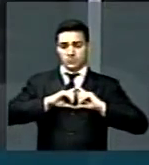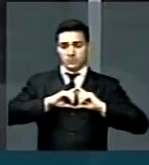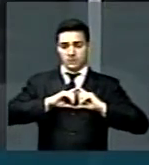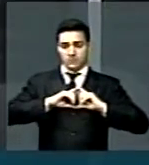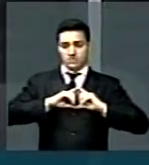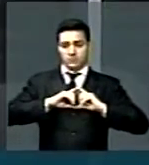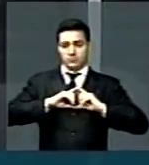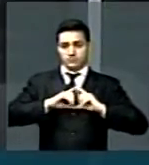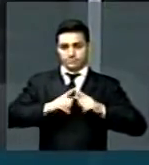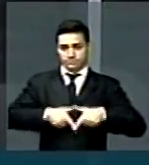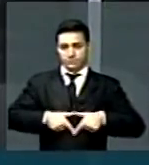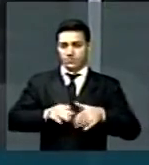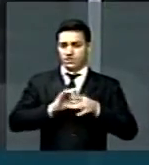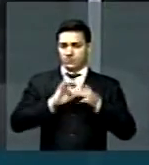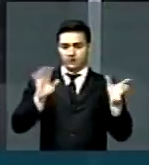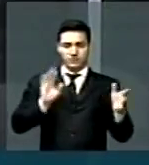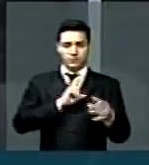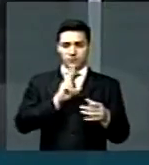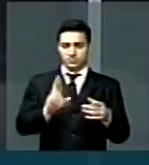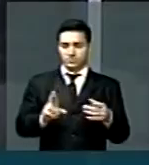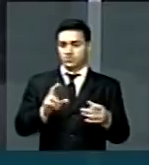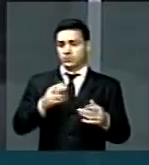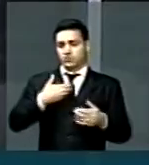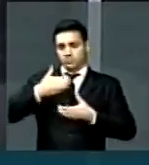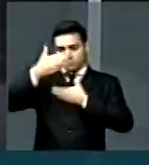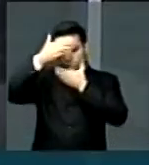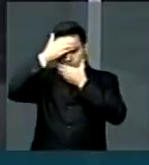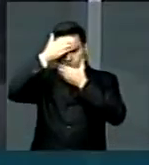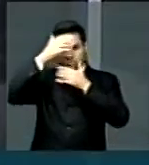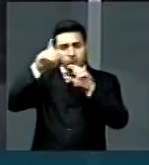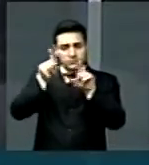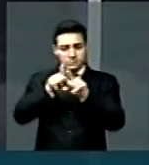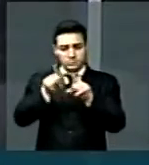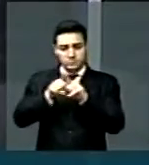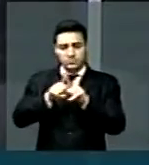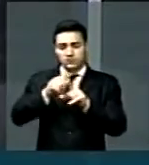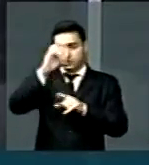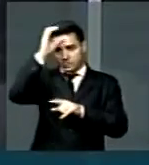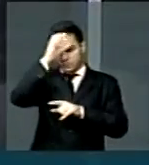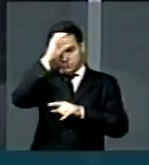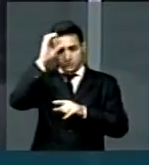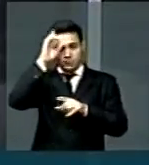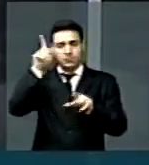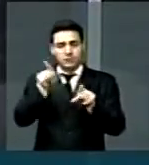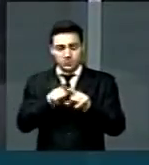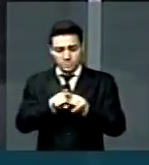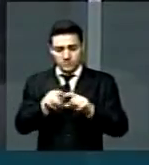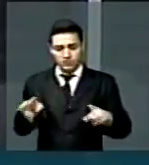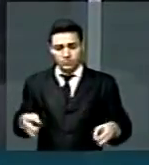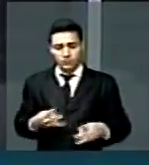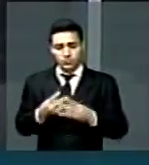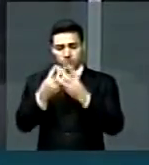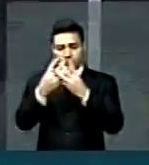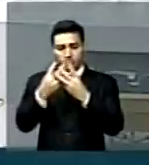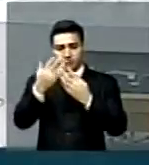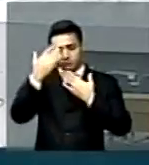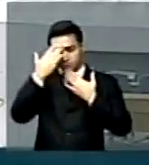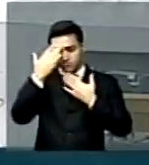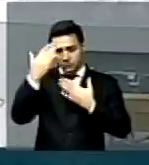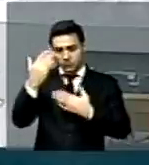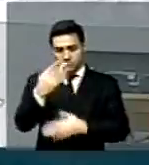para todas as religiões, para os muçulmanes e cristianos e judeus. Muito obrigado, Brasil.